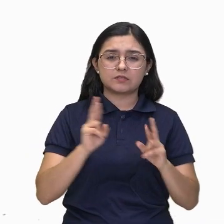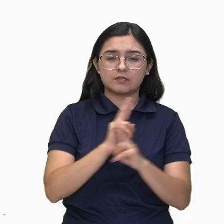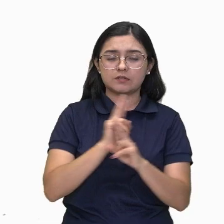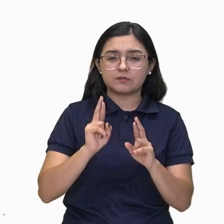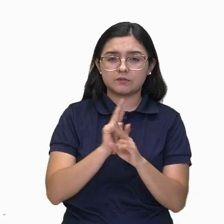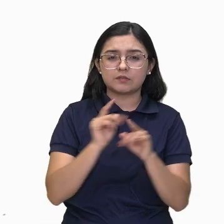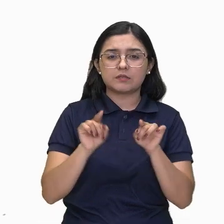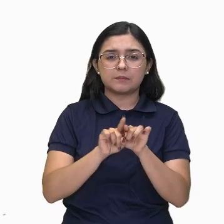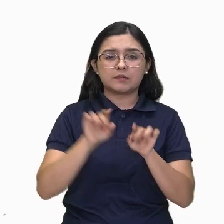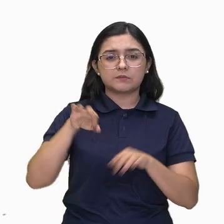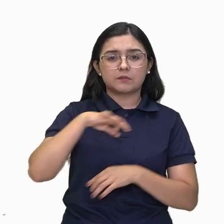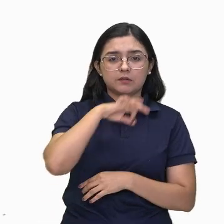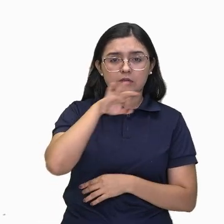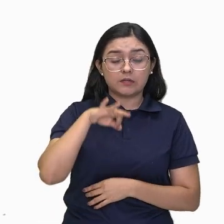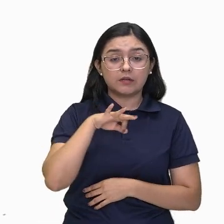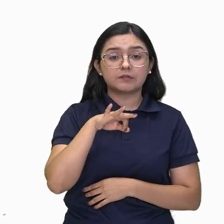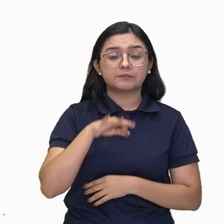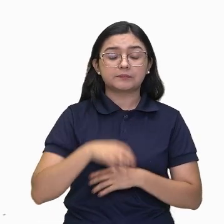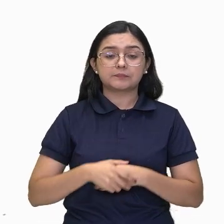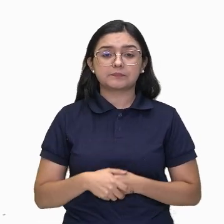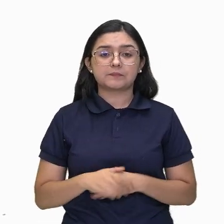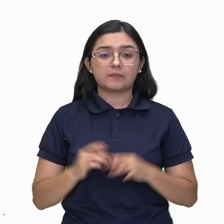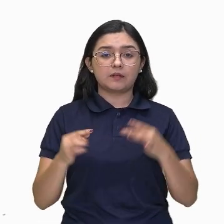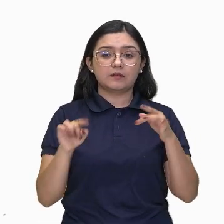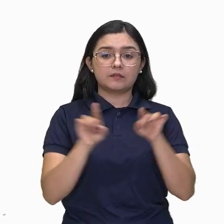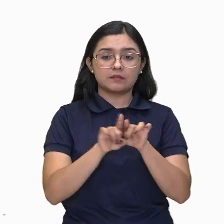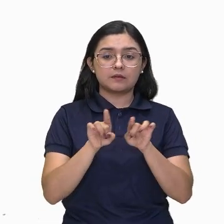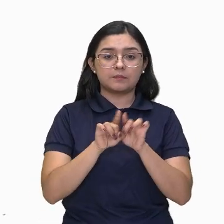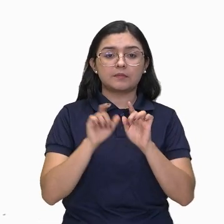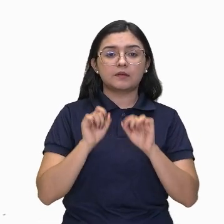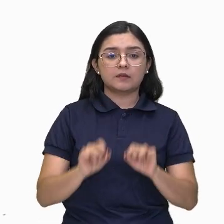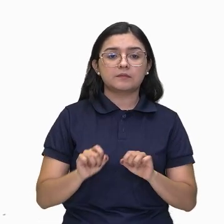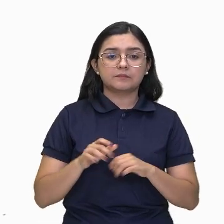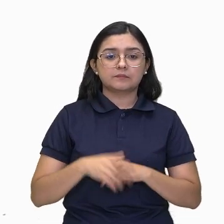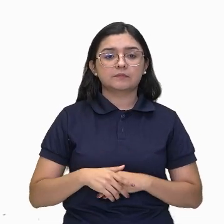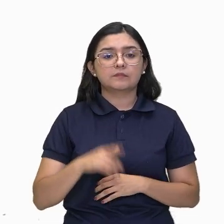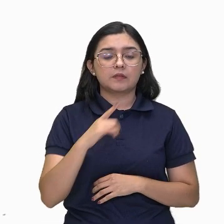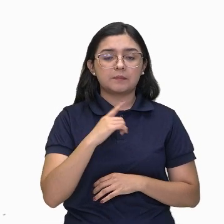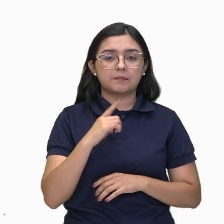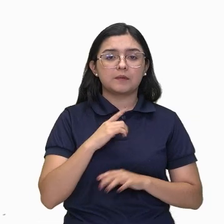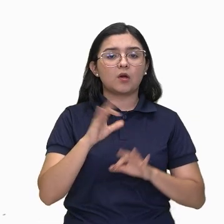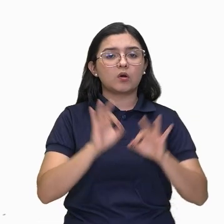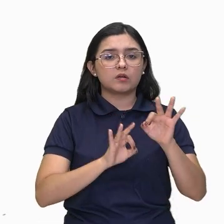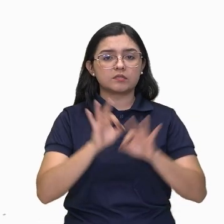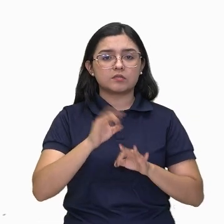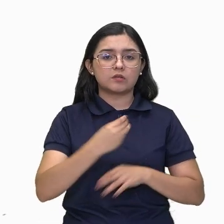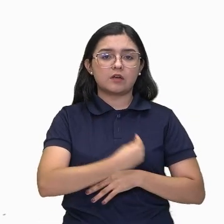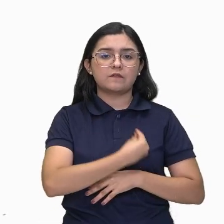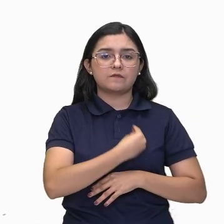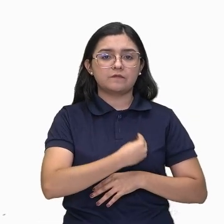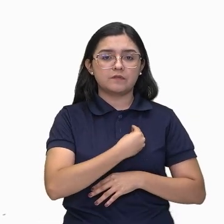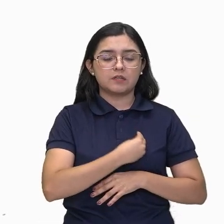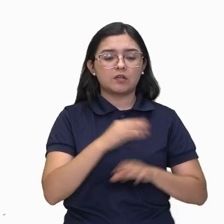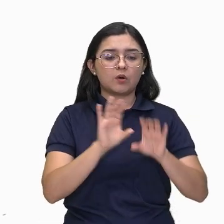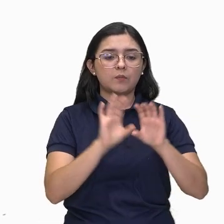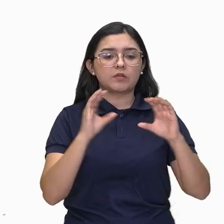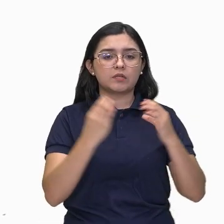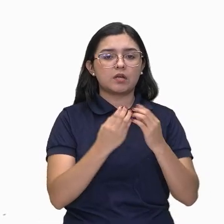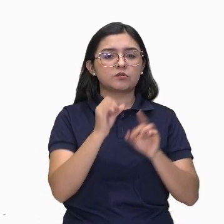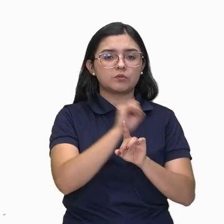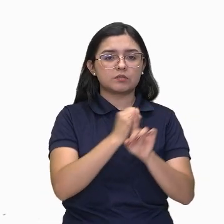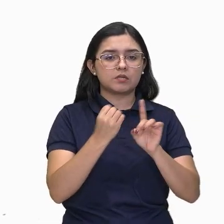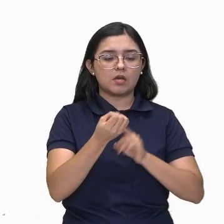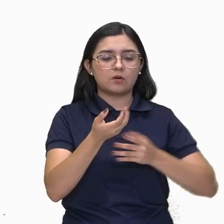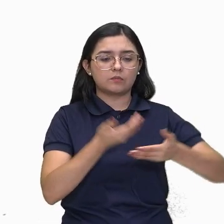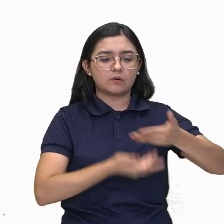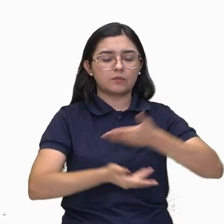da espiritualidade, né? E também a própria dinâmica da vida comunitária. Aí tem uma organização, né, social ali, que